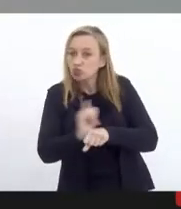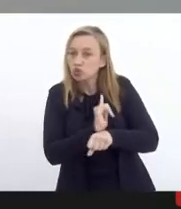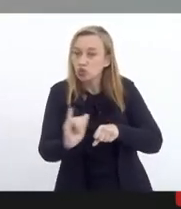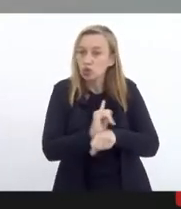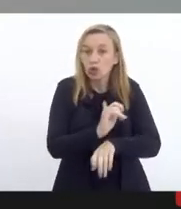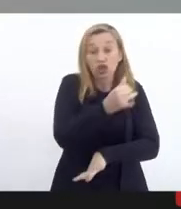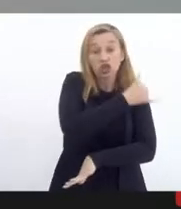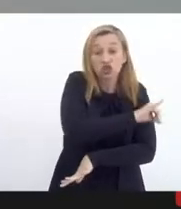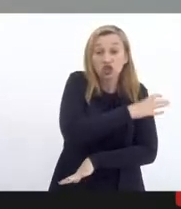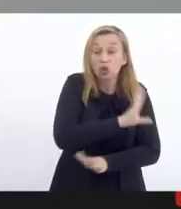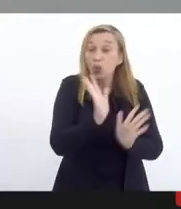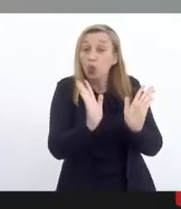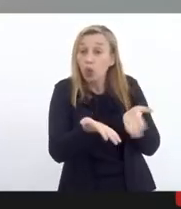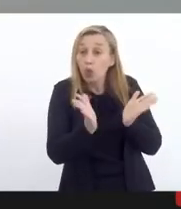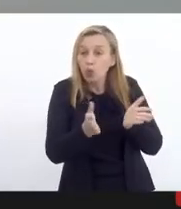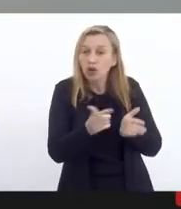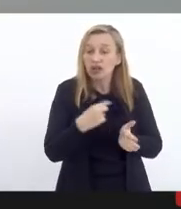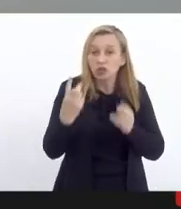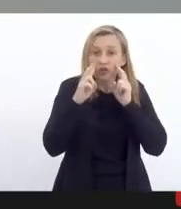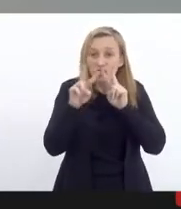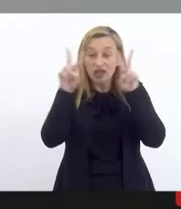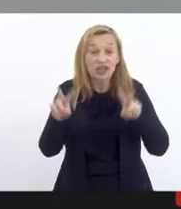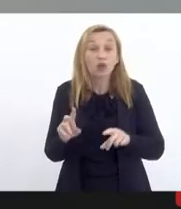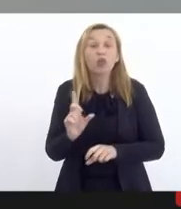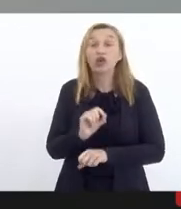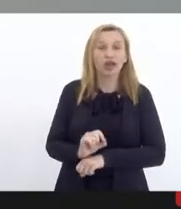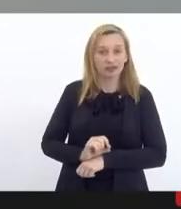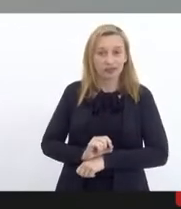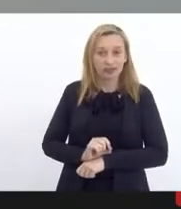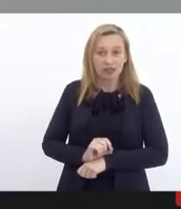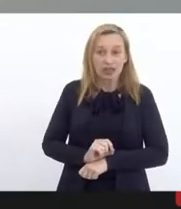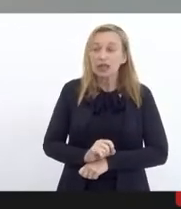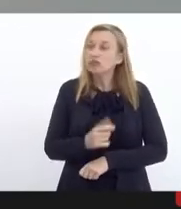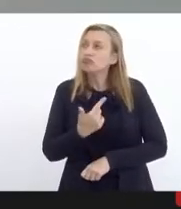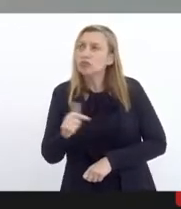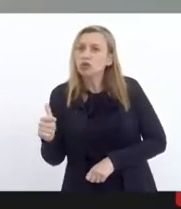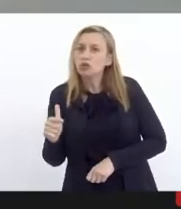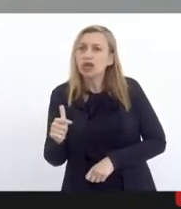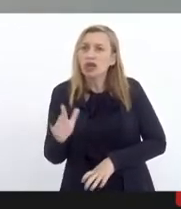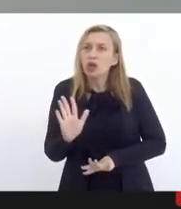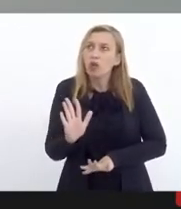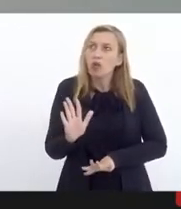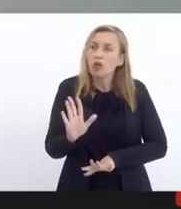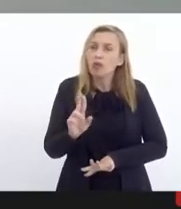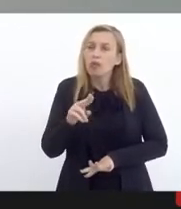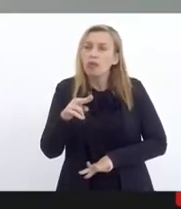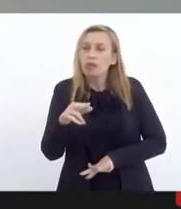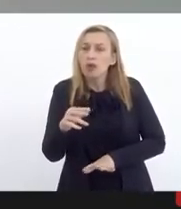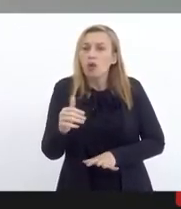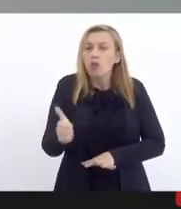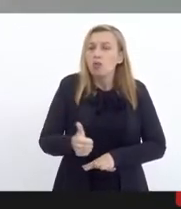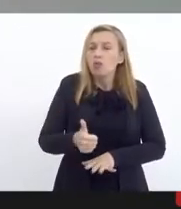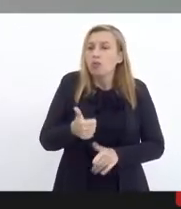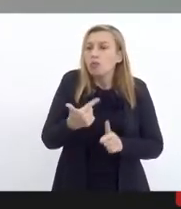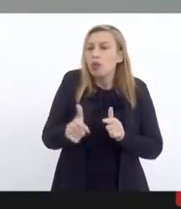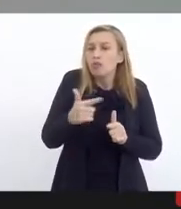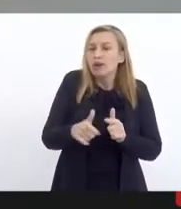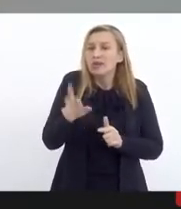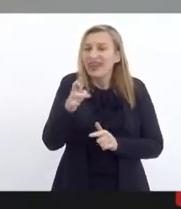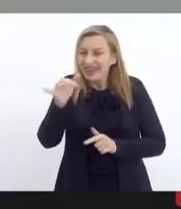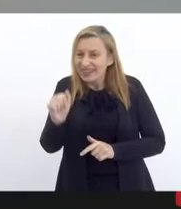Rio de Janeiro, hoje, a nossa visão é de que não existe, ou melhor, o problema de receita é